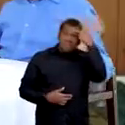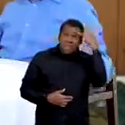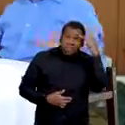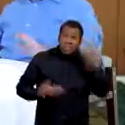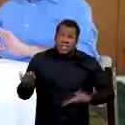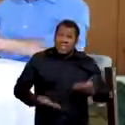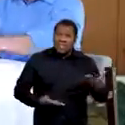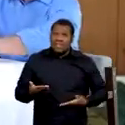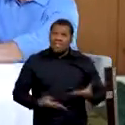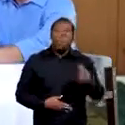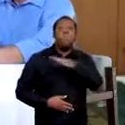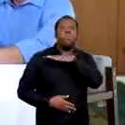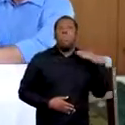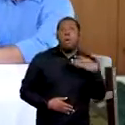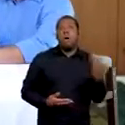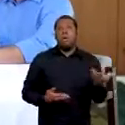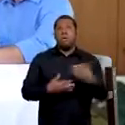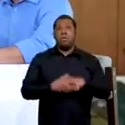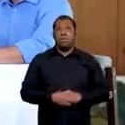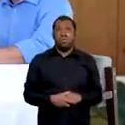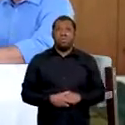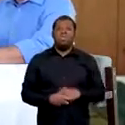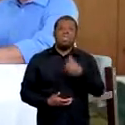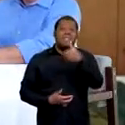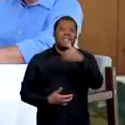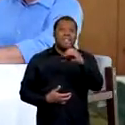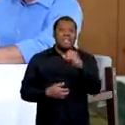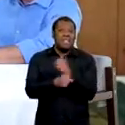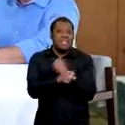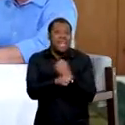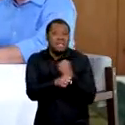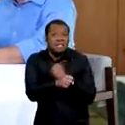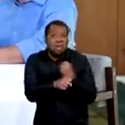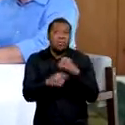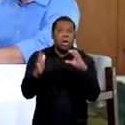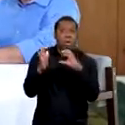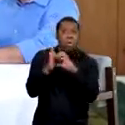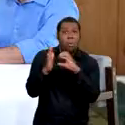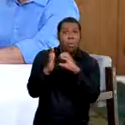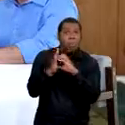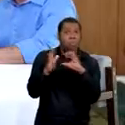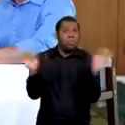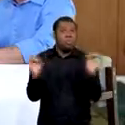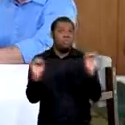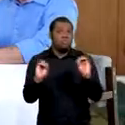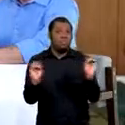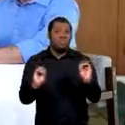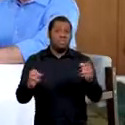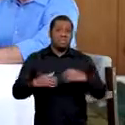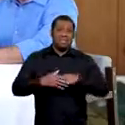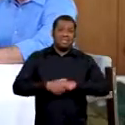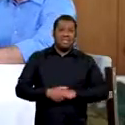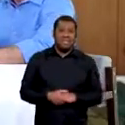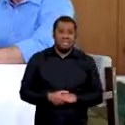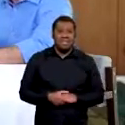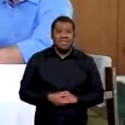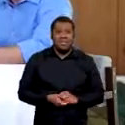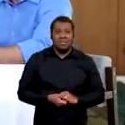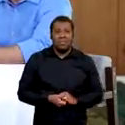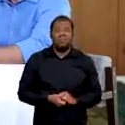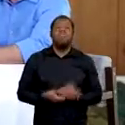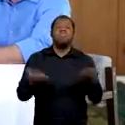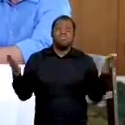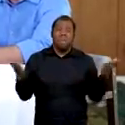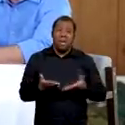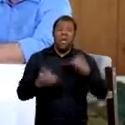zerar a fila, e zerou. Mas agora tem agora das filas dos peritos, etc. tal, a coisa voltou. Esse ano